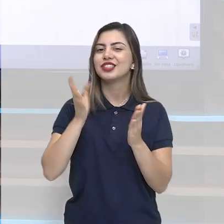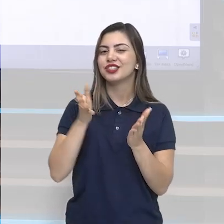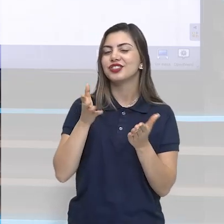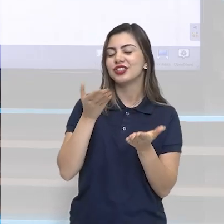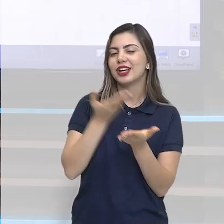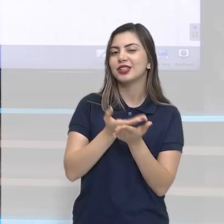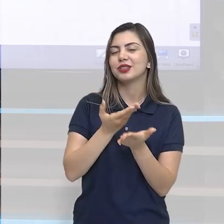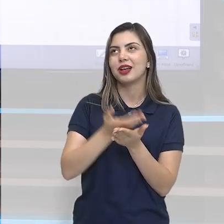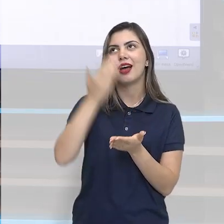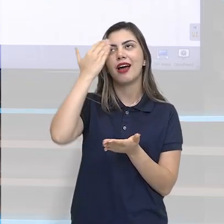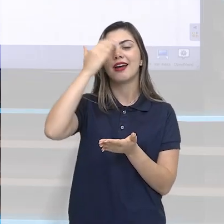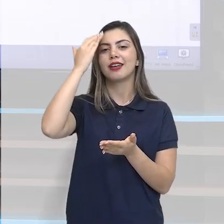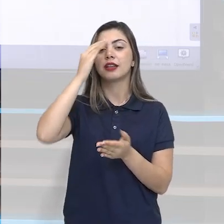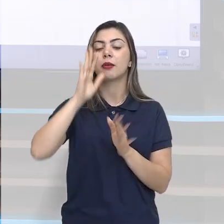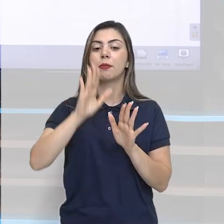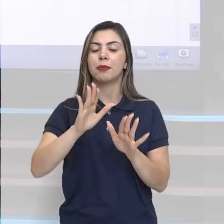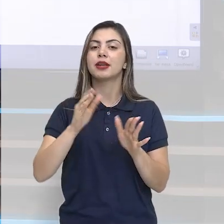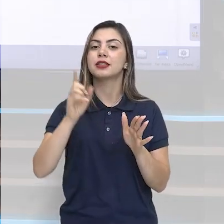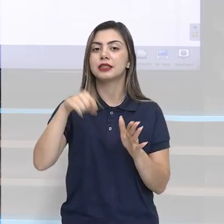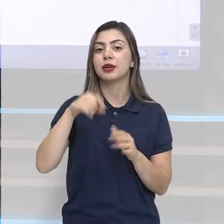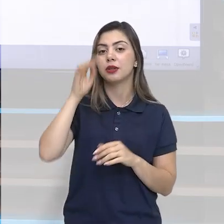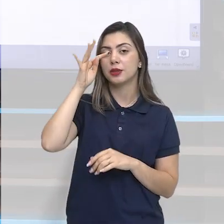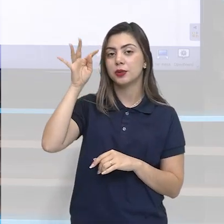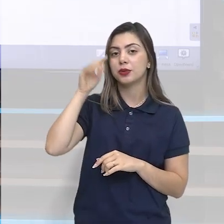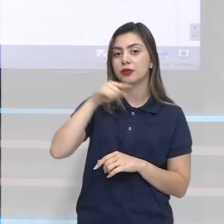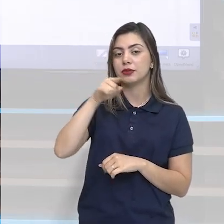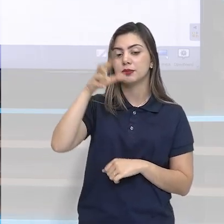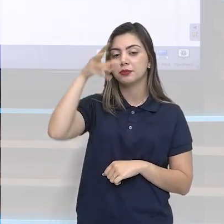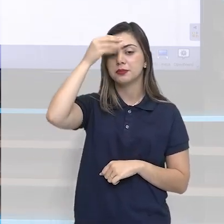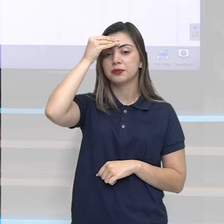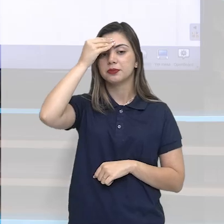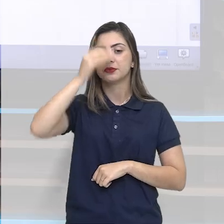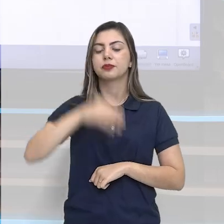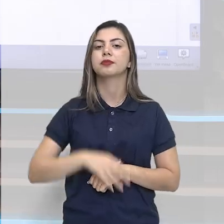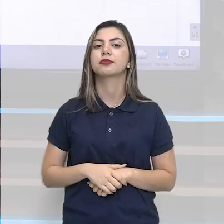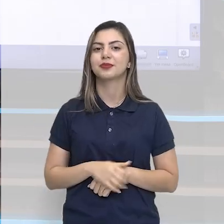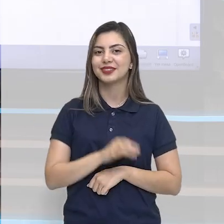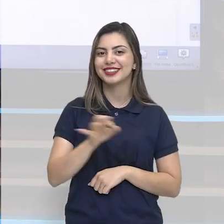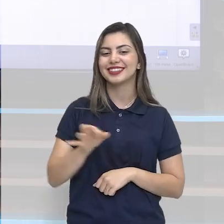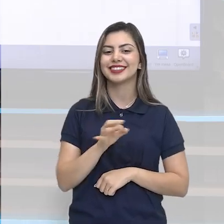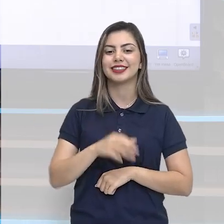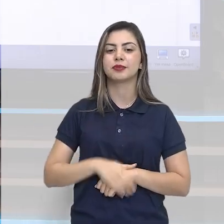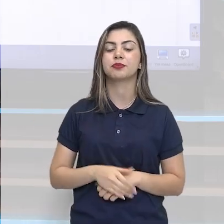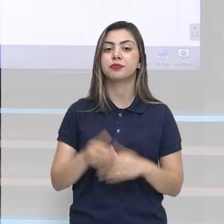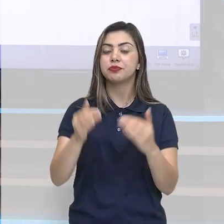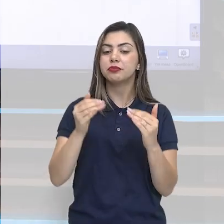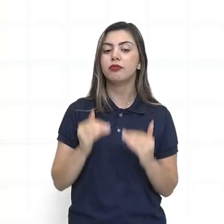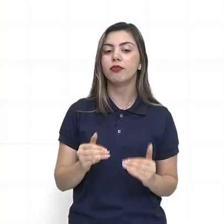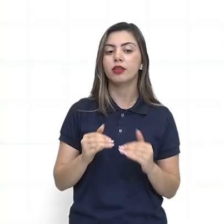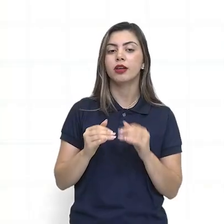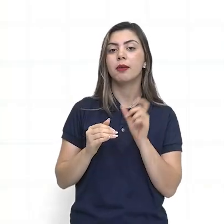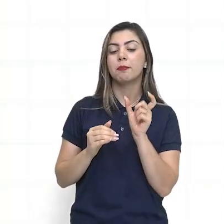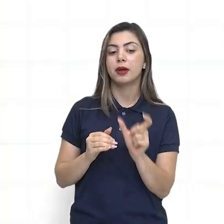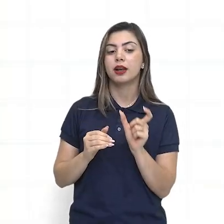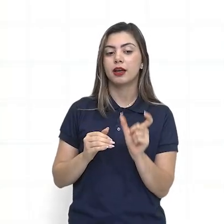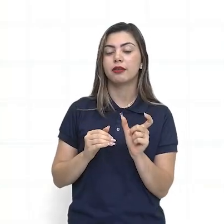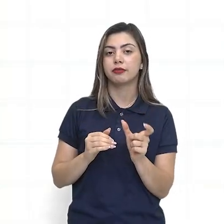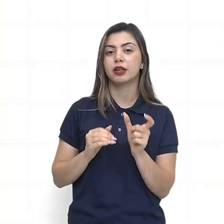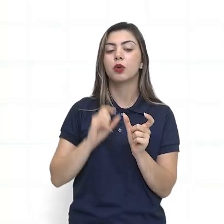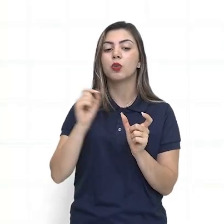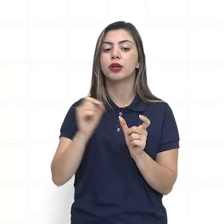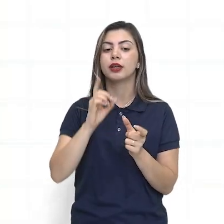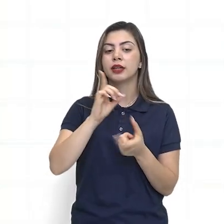isso. É importante que você entenda aqui a teoria. Descalço, e aplique aqui na prática. Descalço, eu tenho